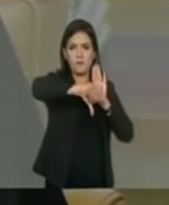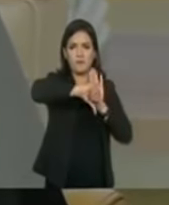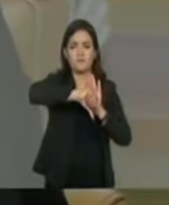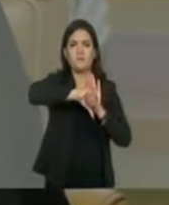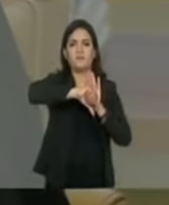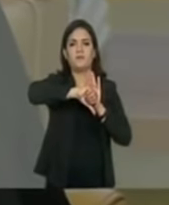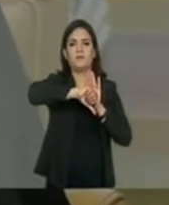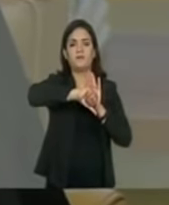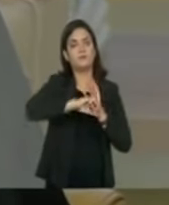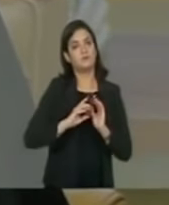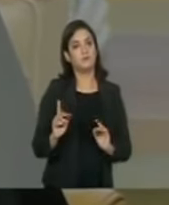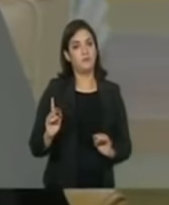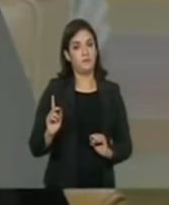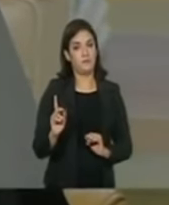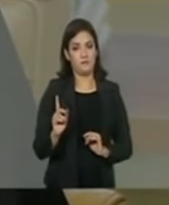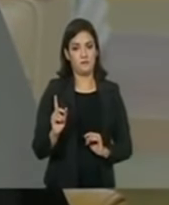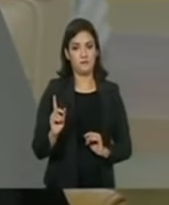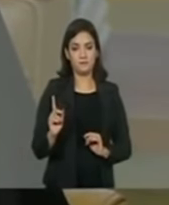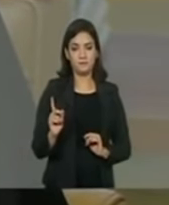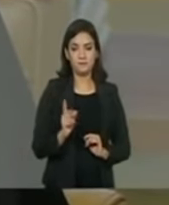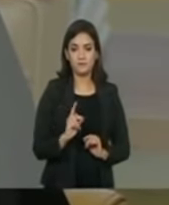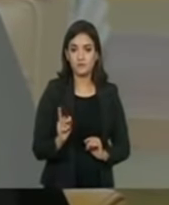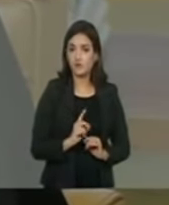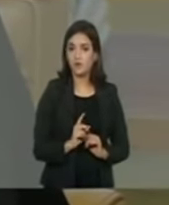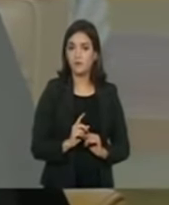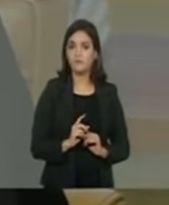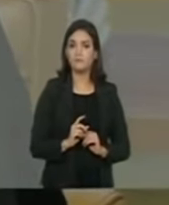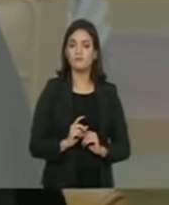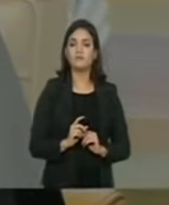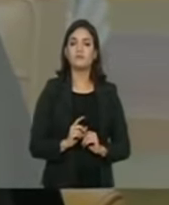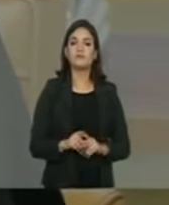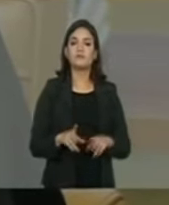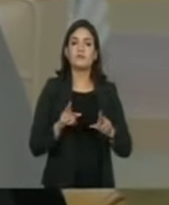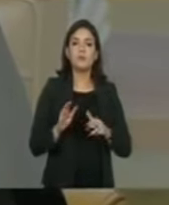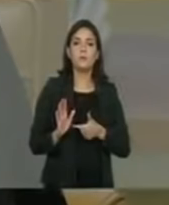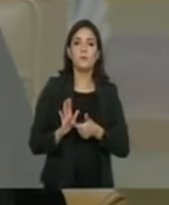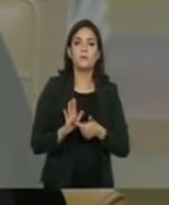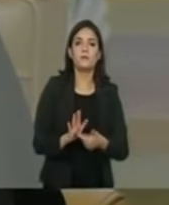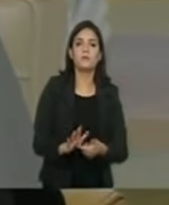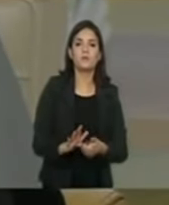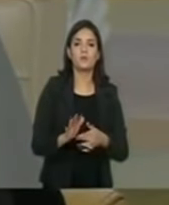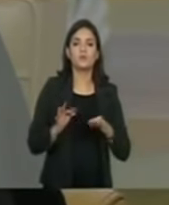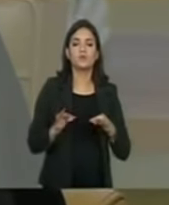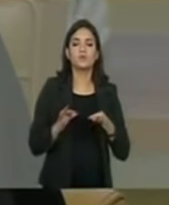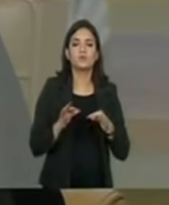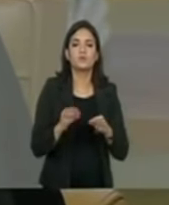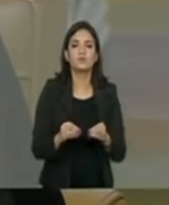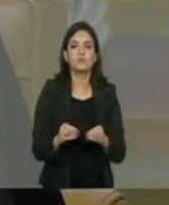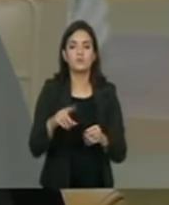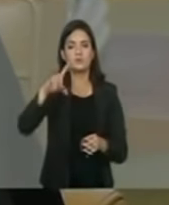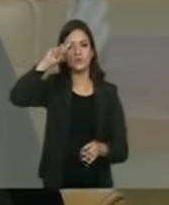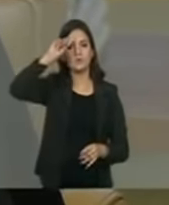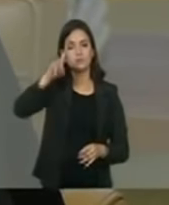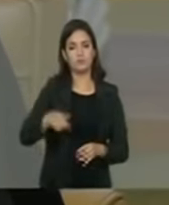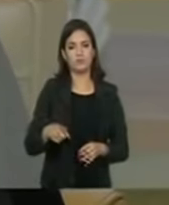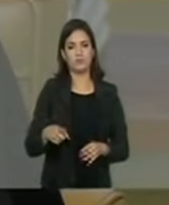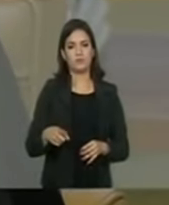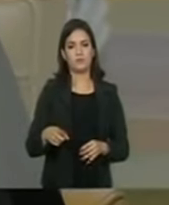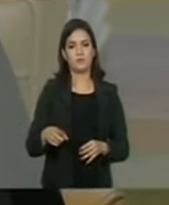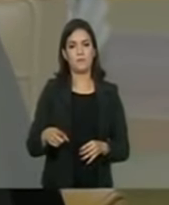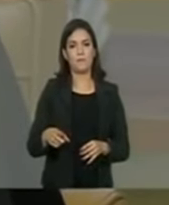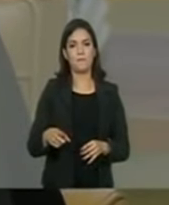se projeta nem se exteriorizar com uma manifestação de absolutismo estatal de exercício